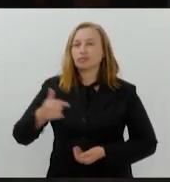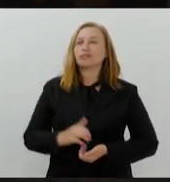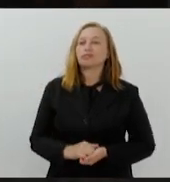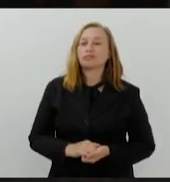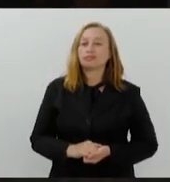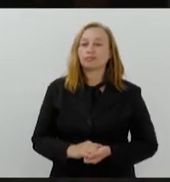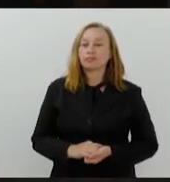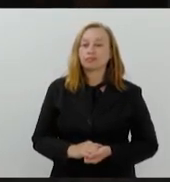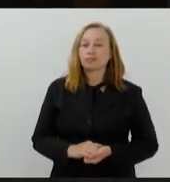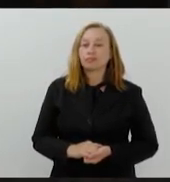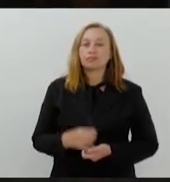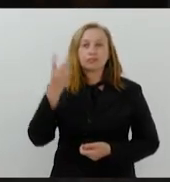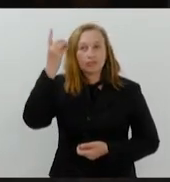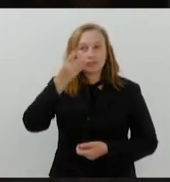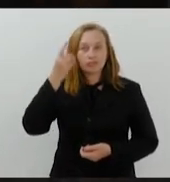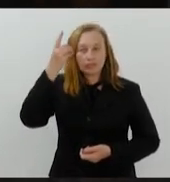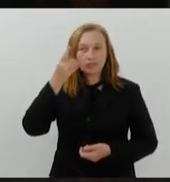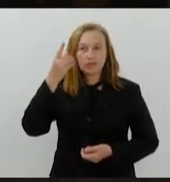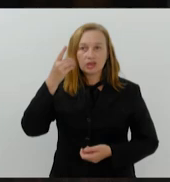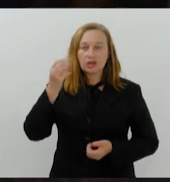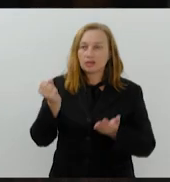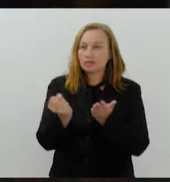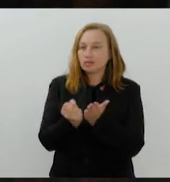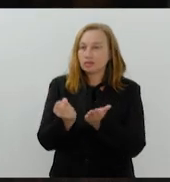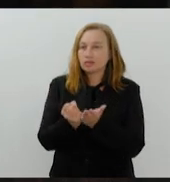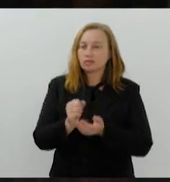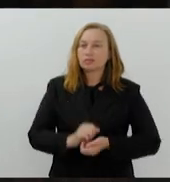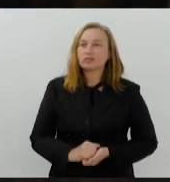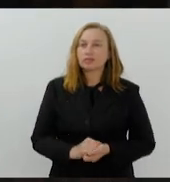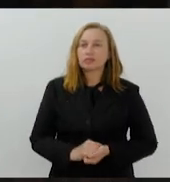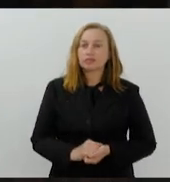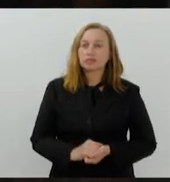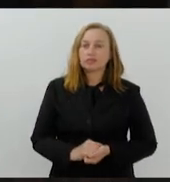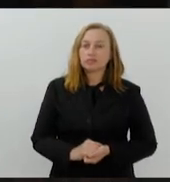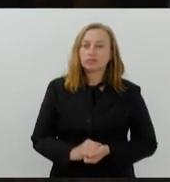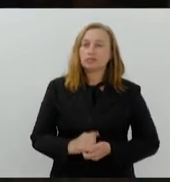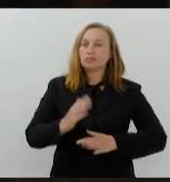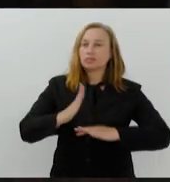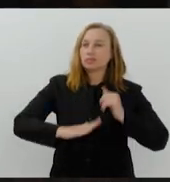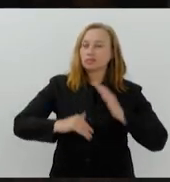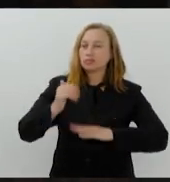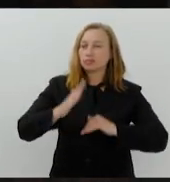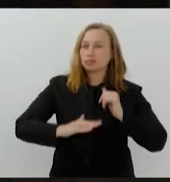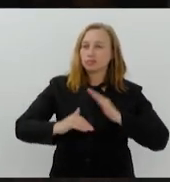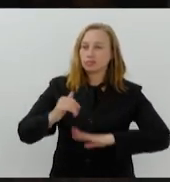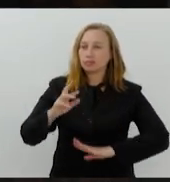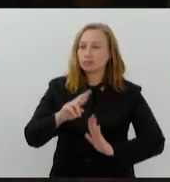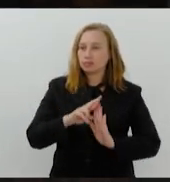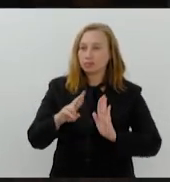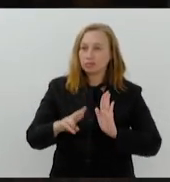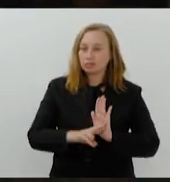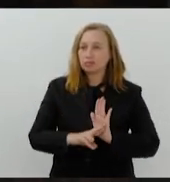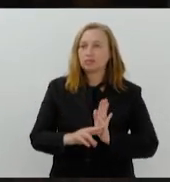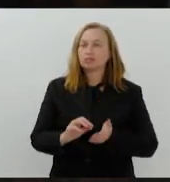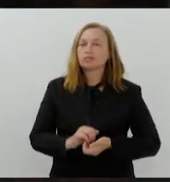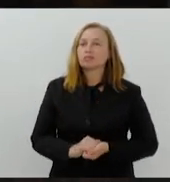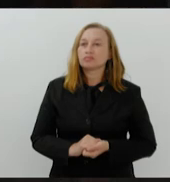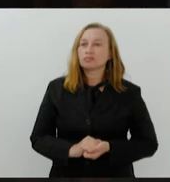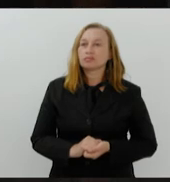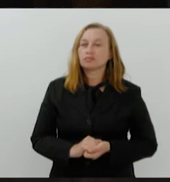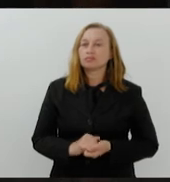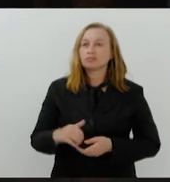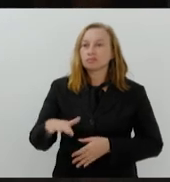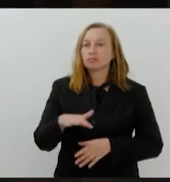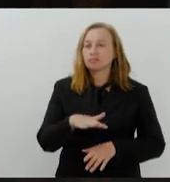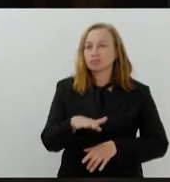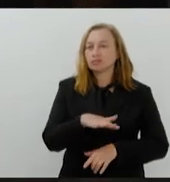5619/2022, de autoria do deputado Samuel Malafaia, que estabelece diretrizes para a profissionalização e reinserção no mercado